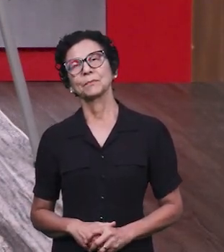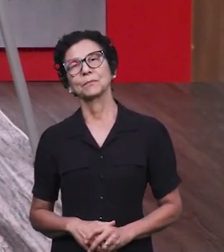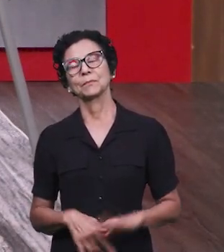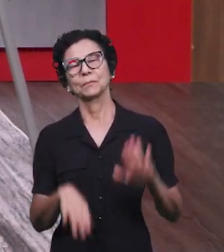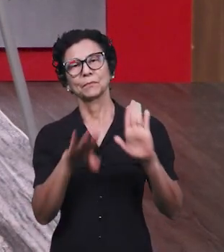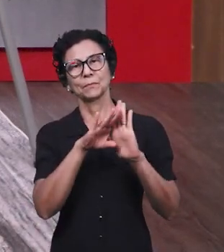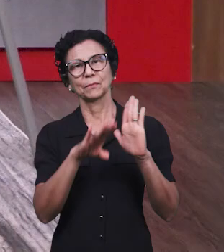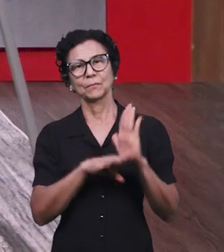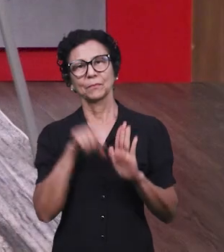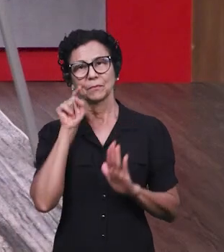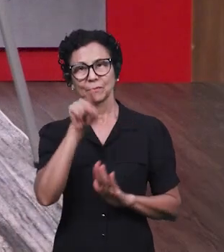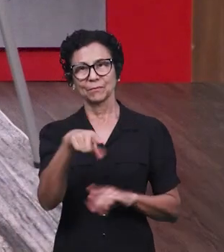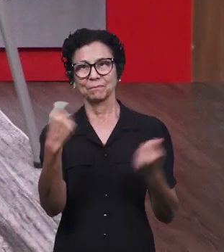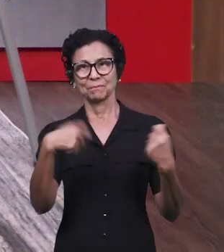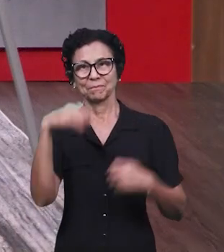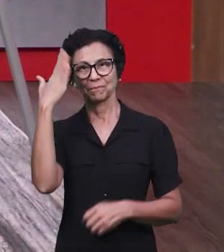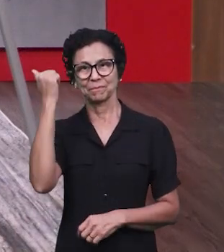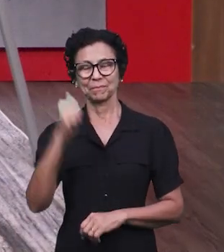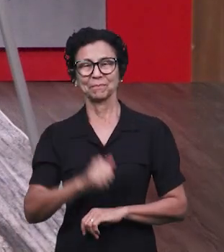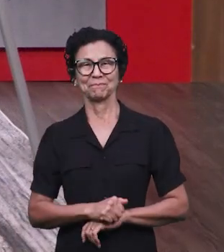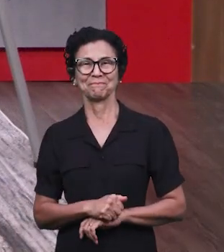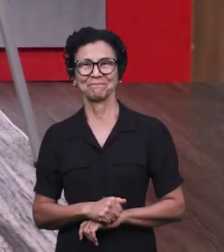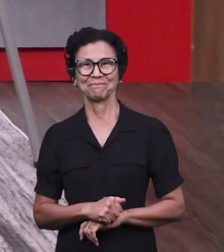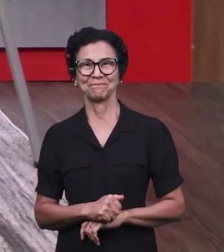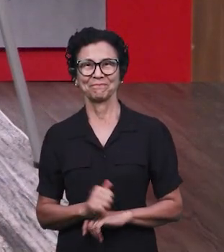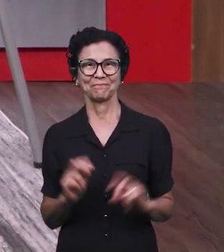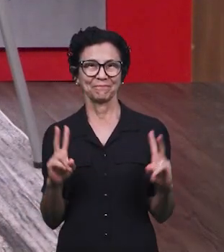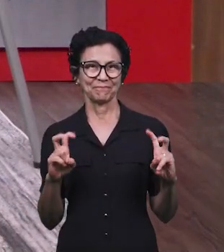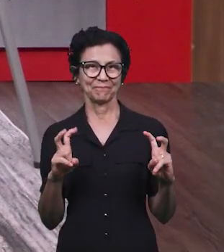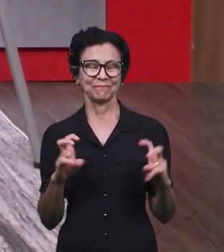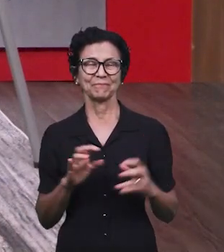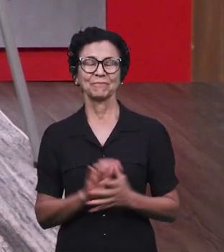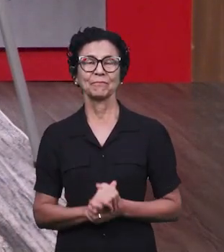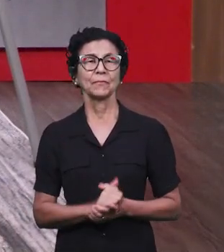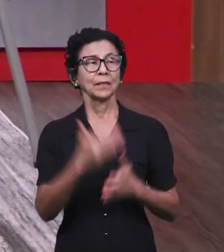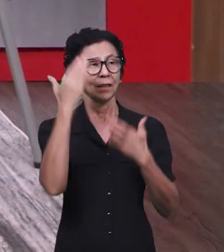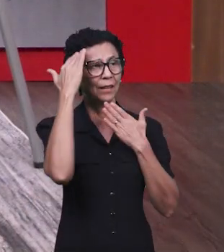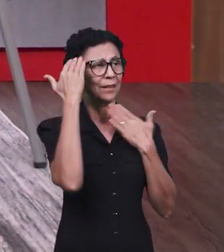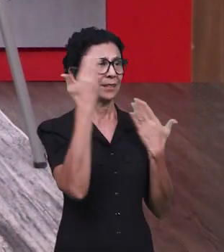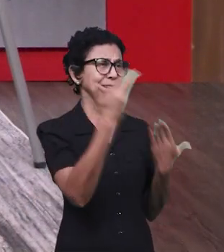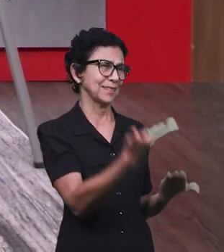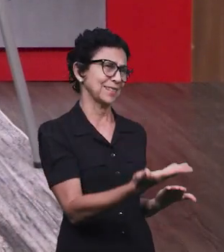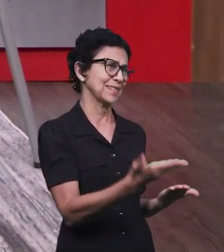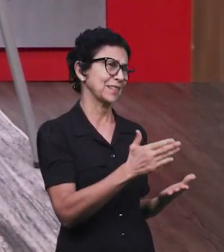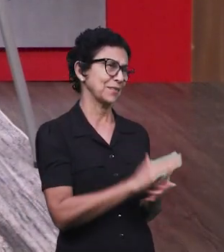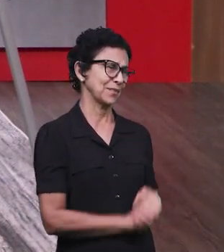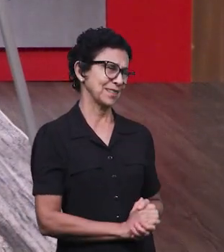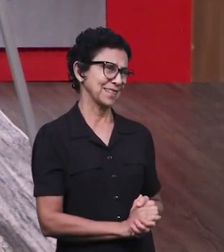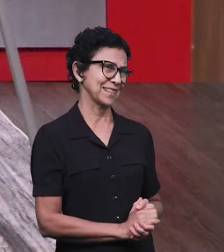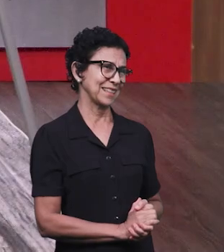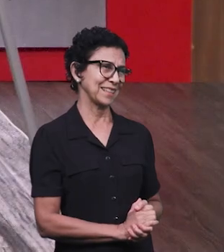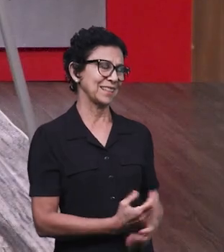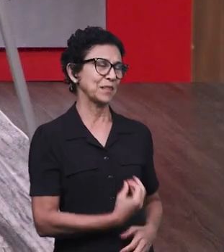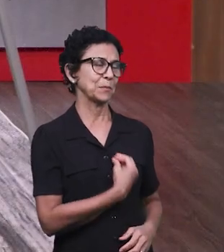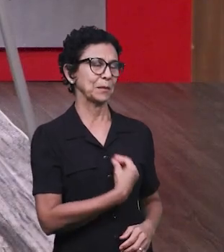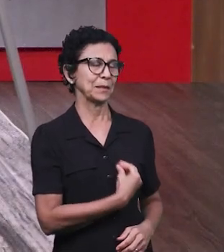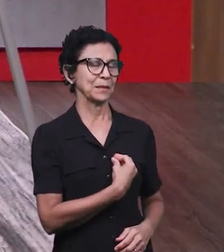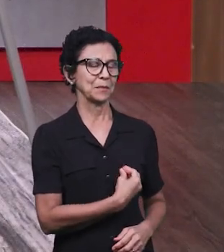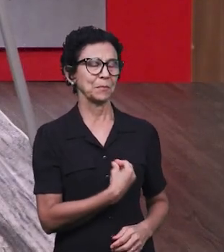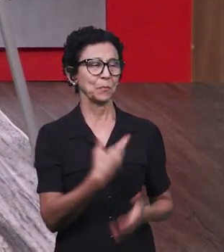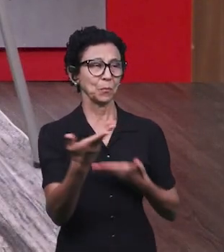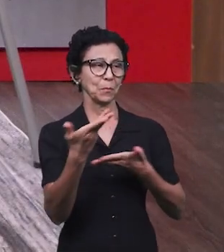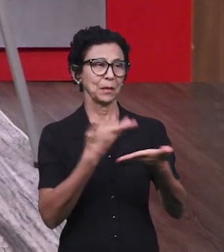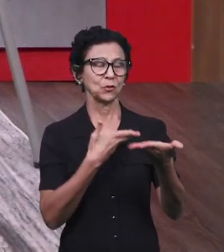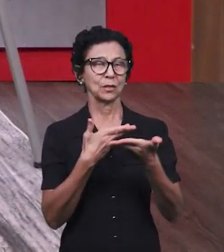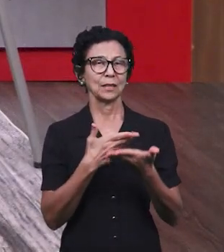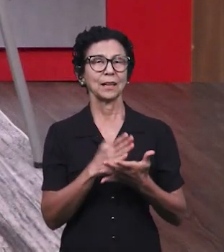programa de Você Precisa Saber. Eu quero agradecer especialmente o Cleiton, que nos deu a oportunidade de estar aqui, de participar desses conhecimentos tão importantes,